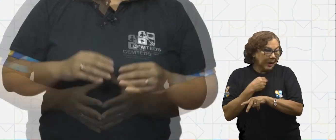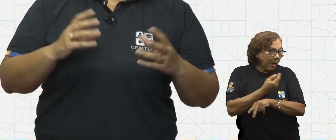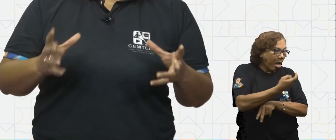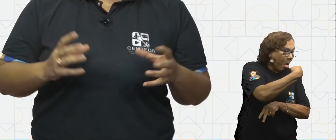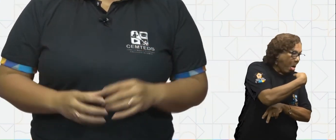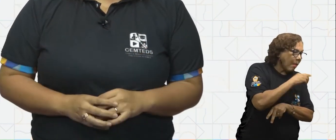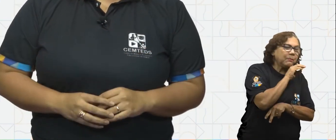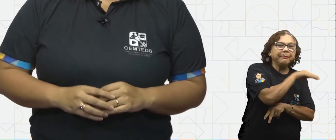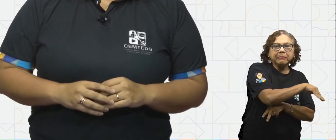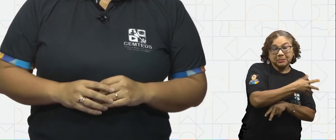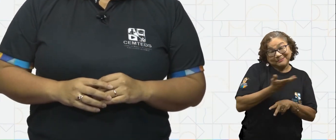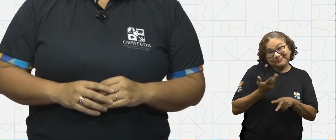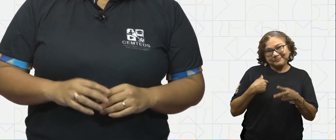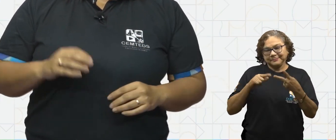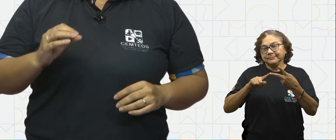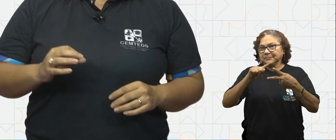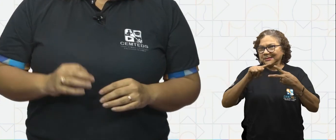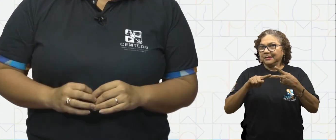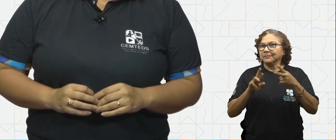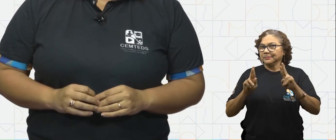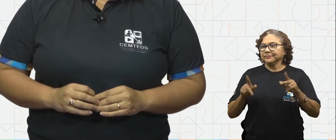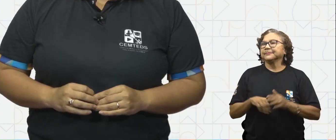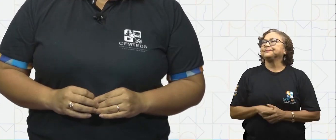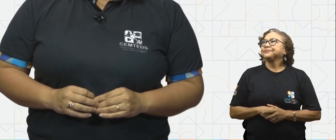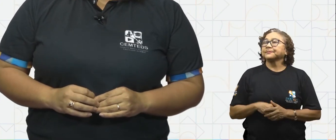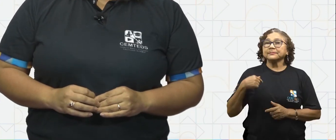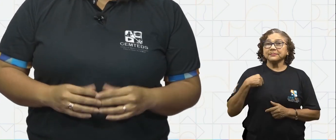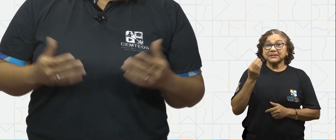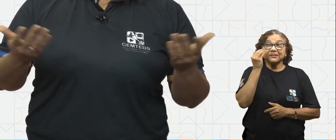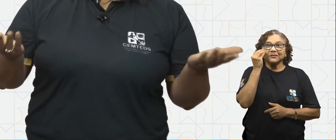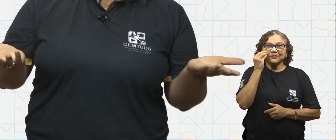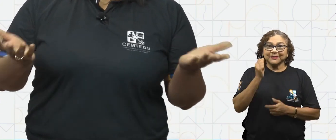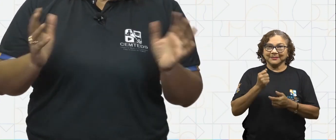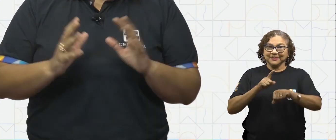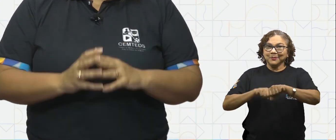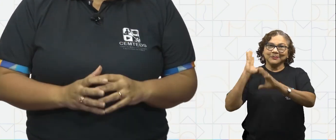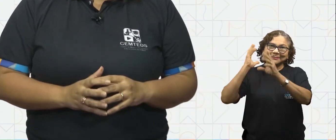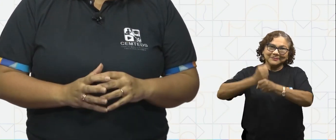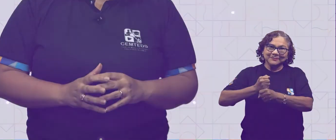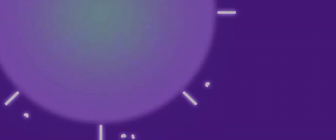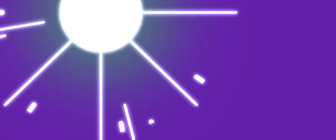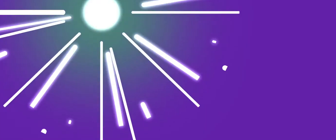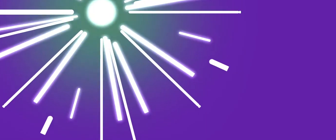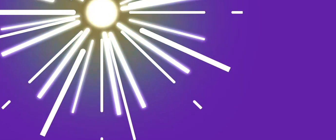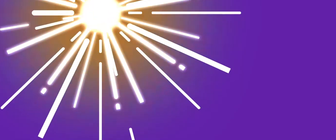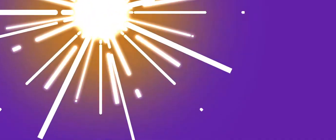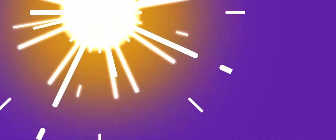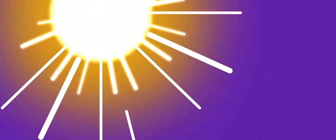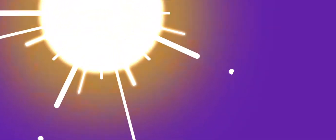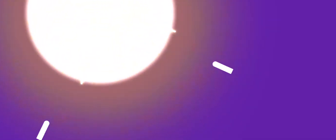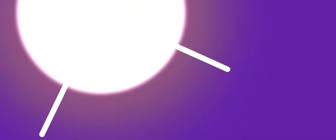vômito. Agora, vamos lembrar um pouco do que vimos na aula de hoje. Chegou a hora da revisão.